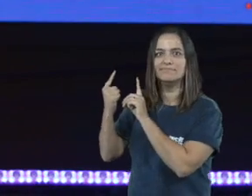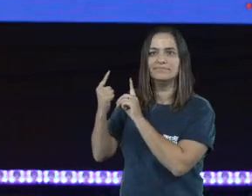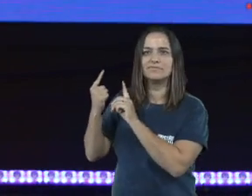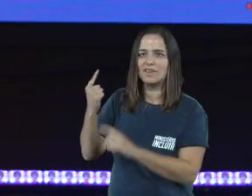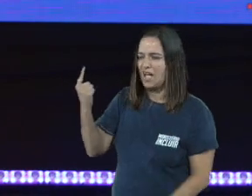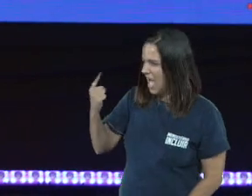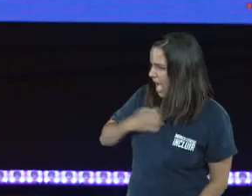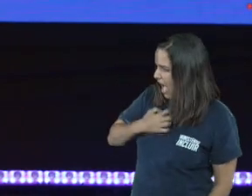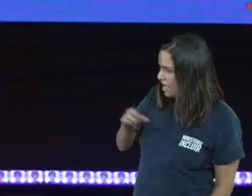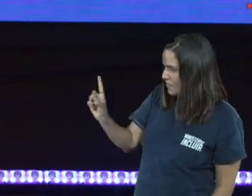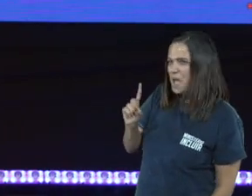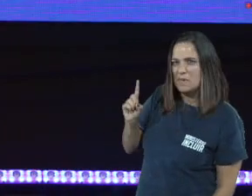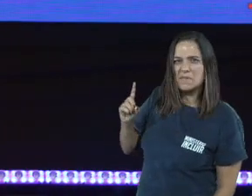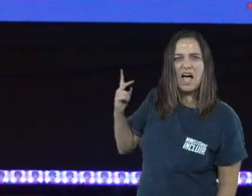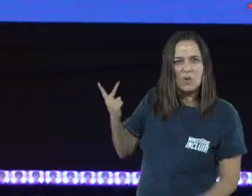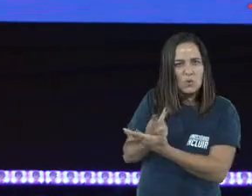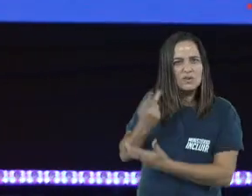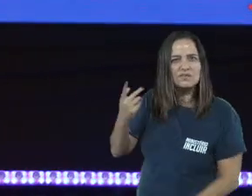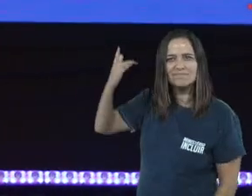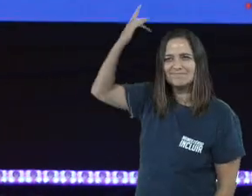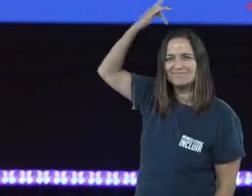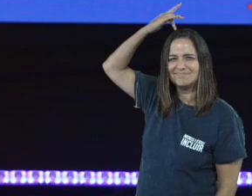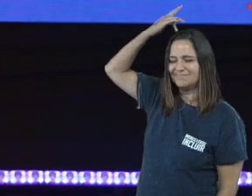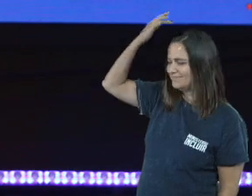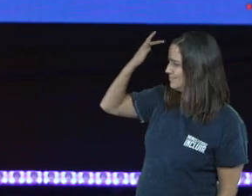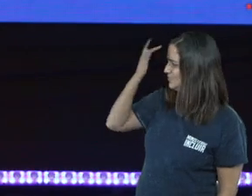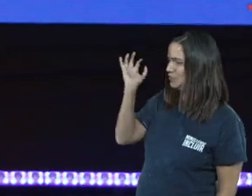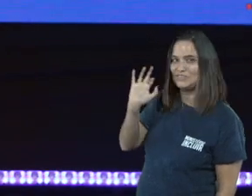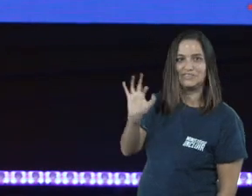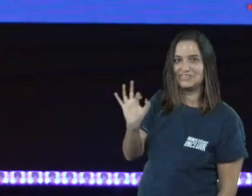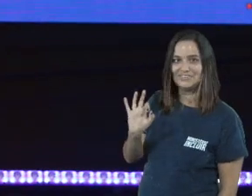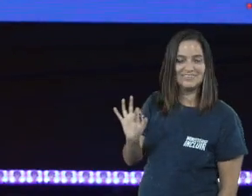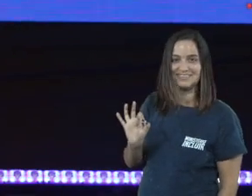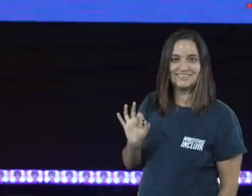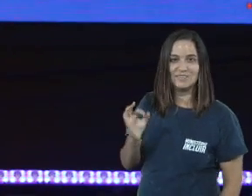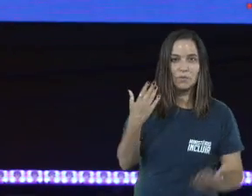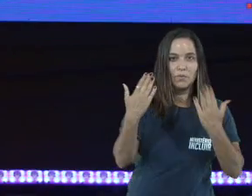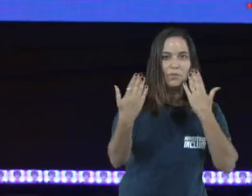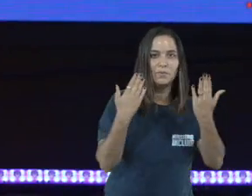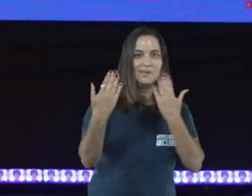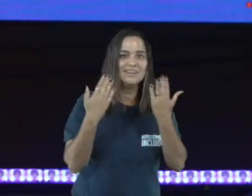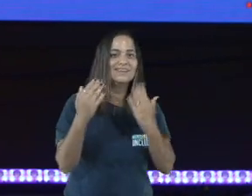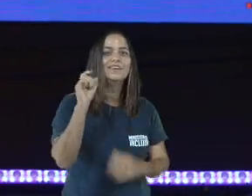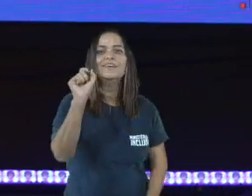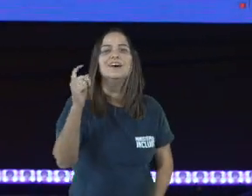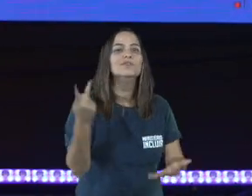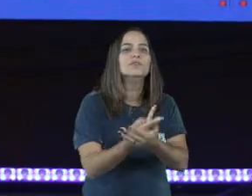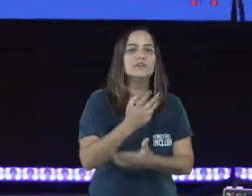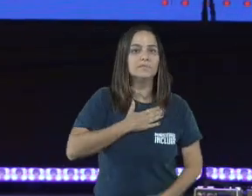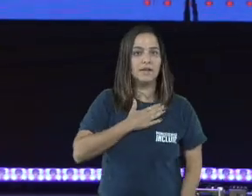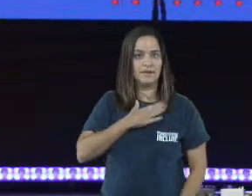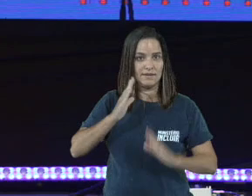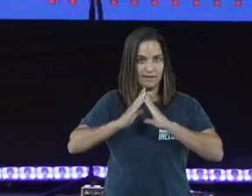que que tá acontecendo não tô nem entendendo uma vez eu vi na porta da escola um cara grandão abusando um garotinho meu irmão garotinho